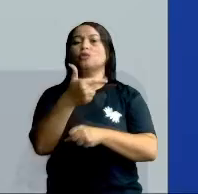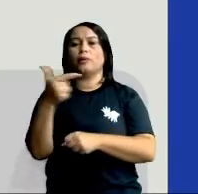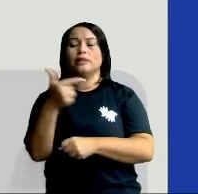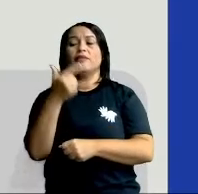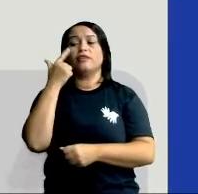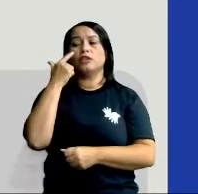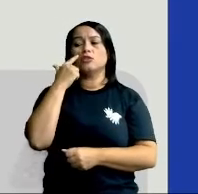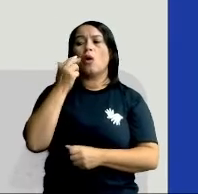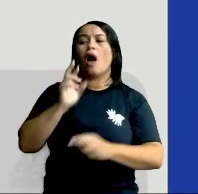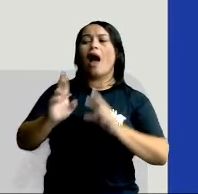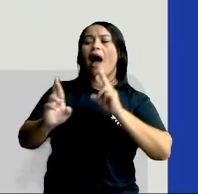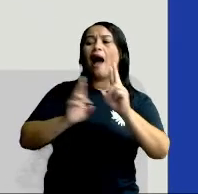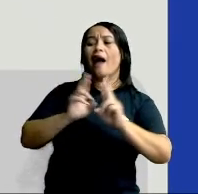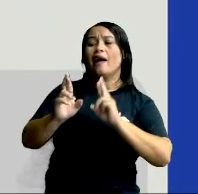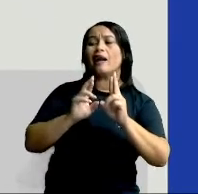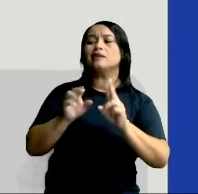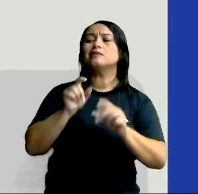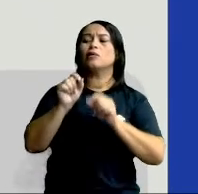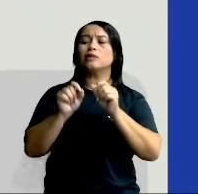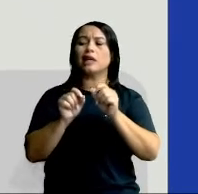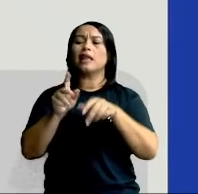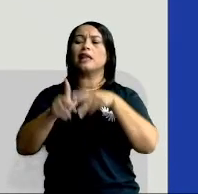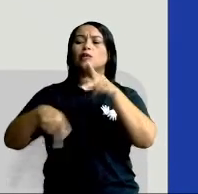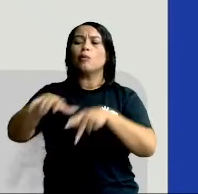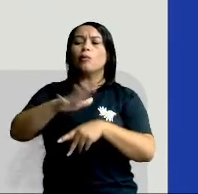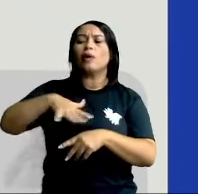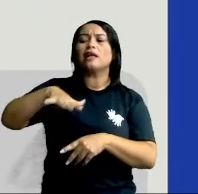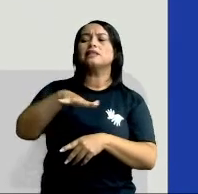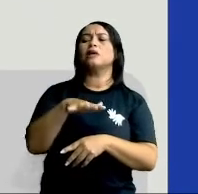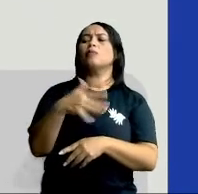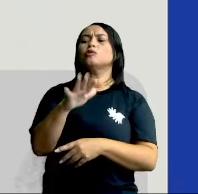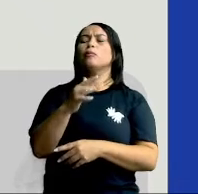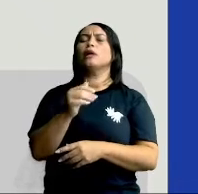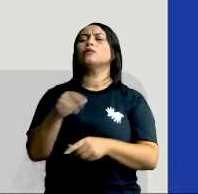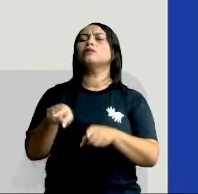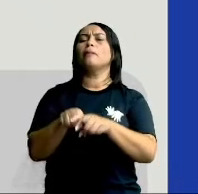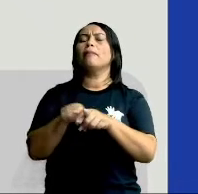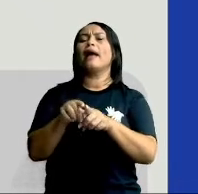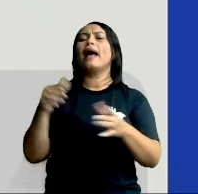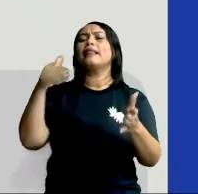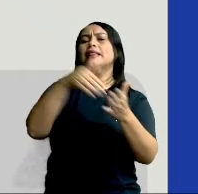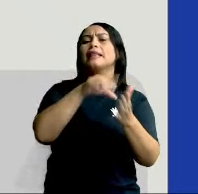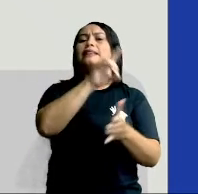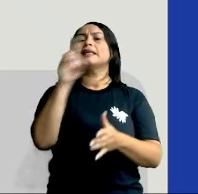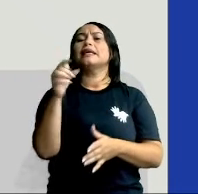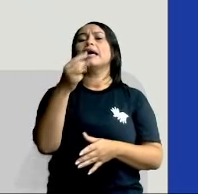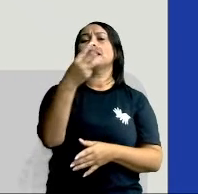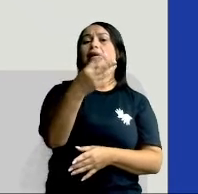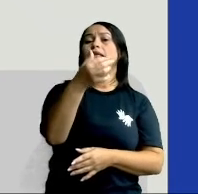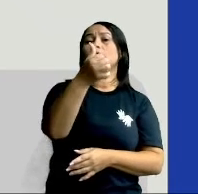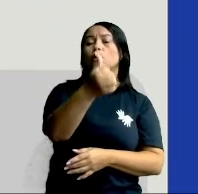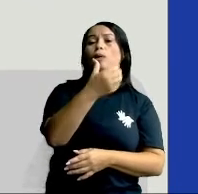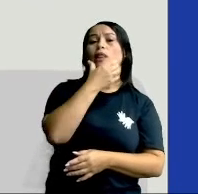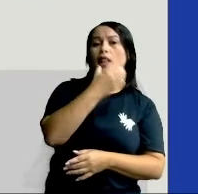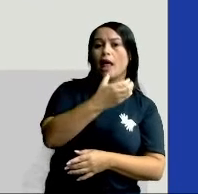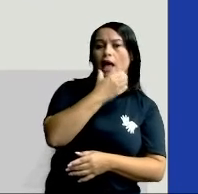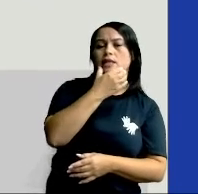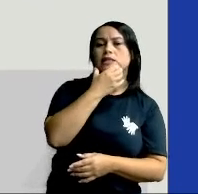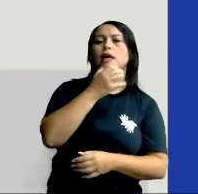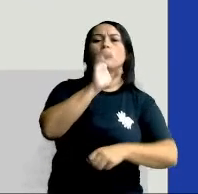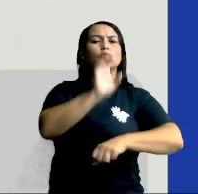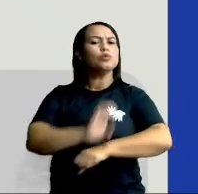2021. Então, a relação das populações dos municípios e até o dia 31 de dezembro, a relação das populações